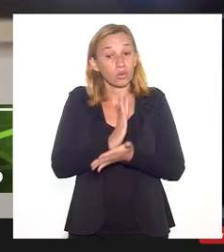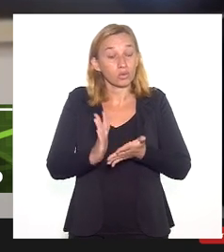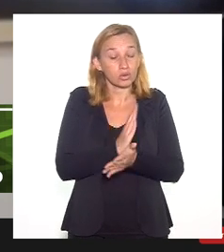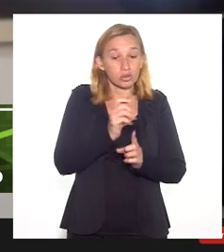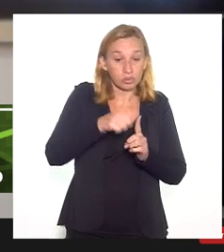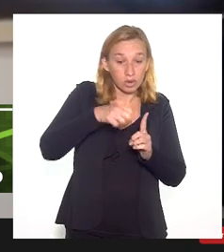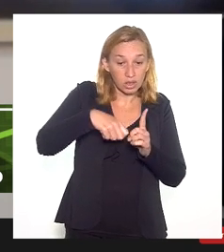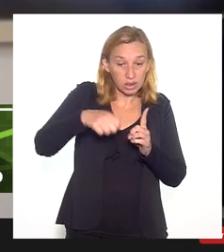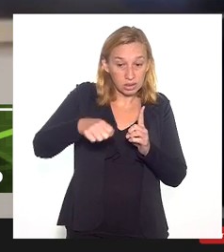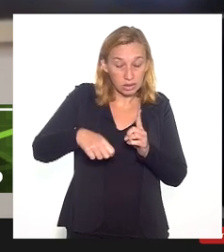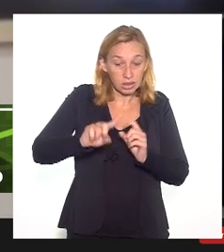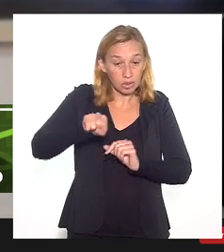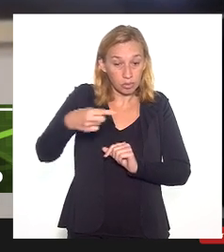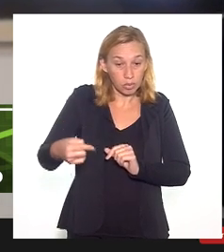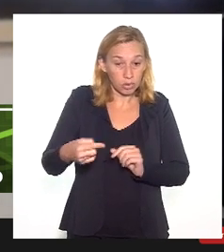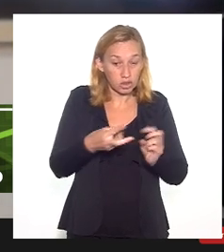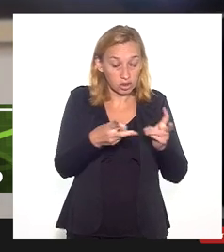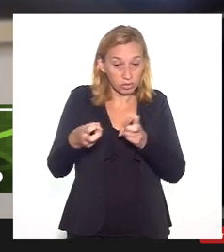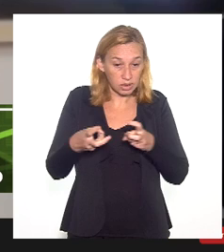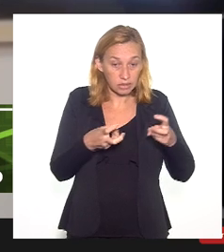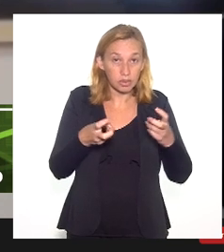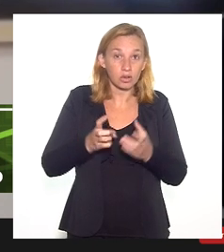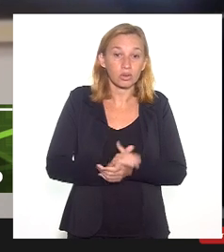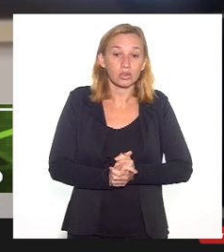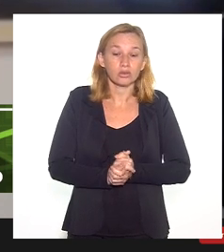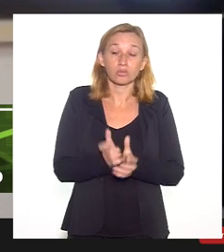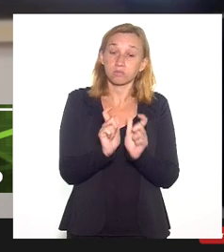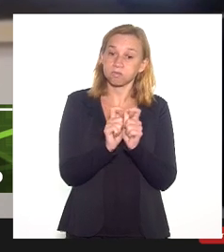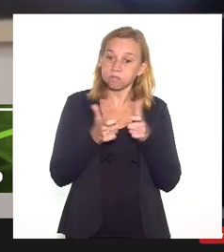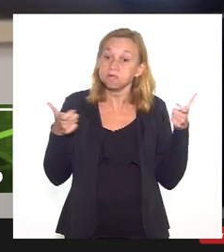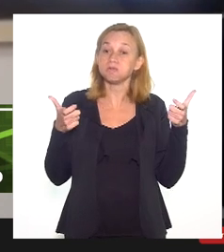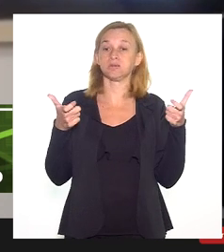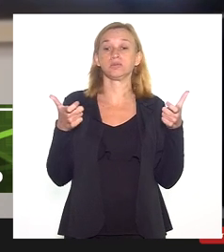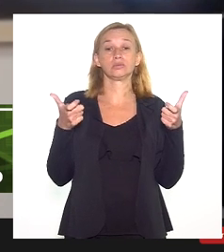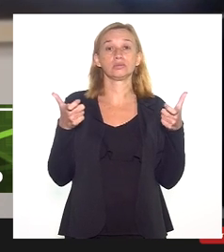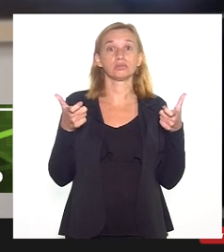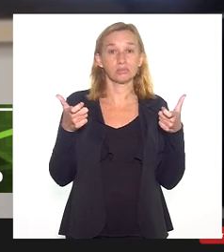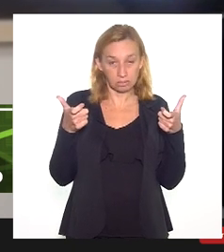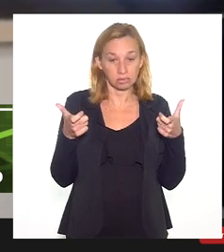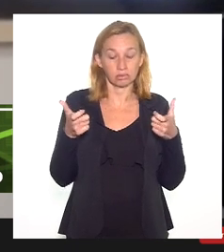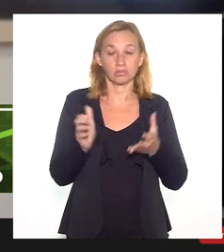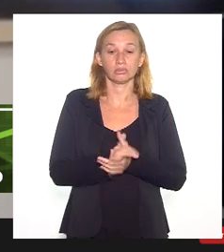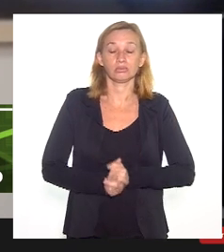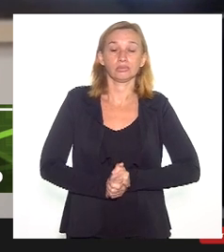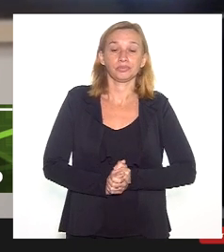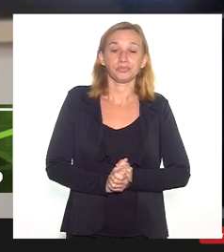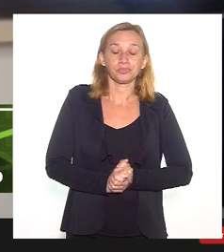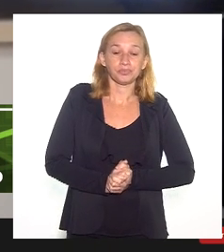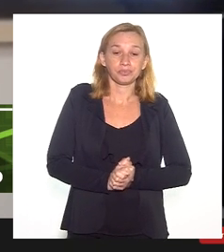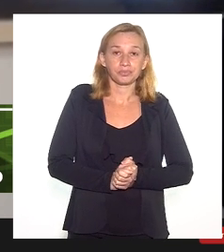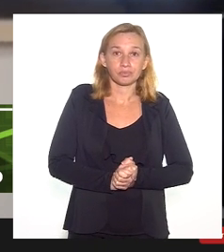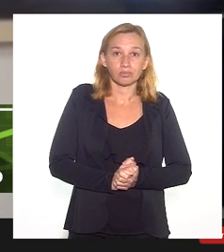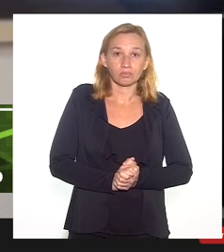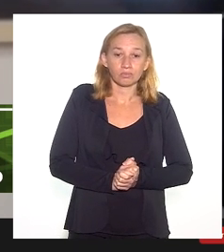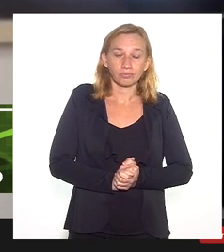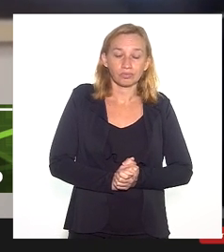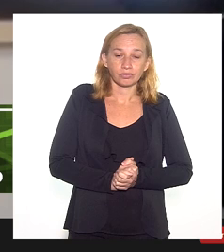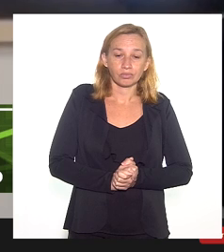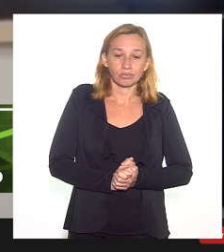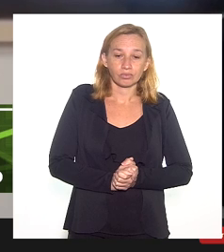depois disso funcionando, a gente percebe, são grandes expressivos, e dizem respeito à própria